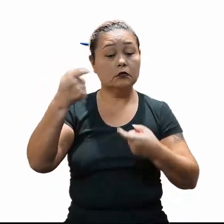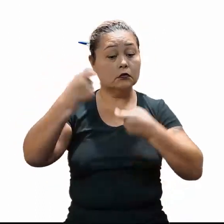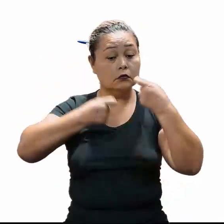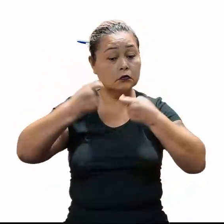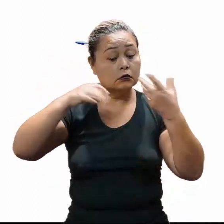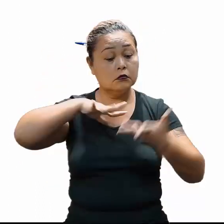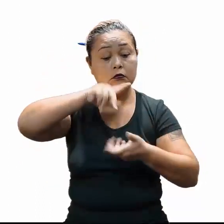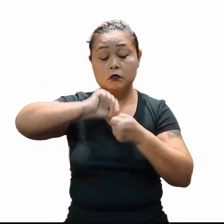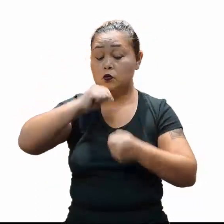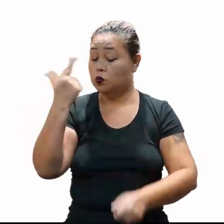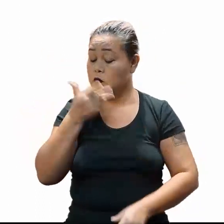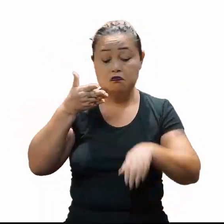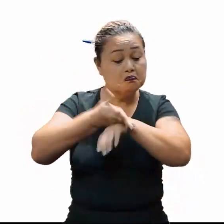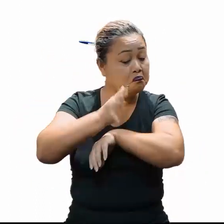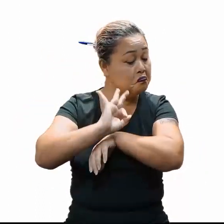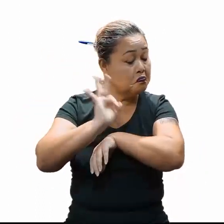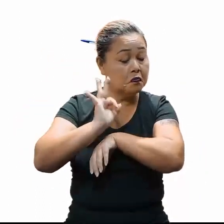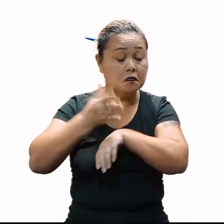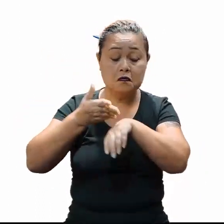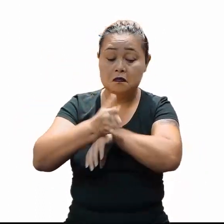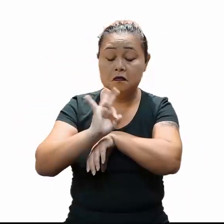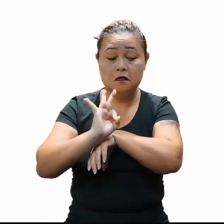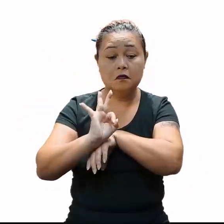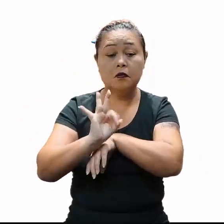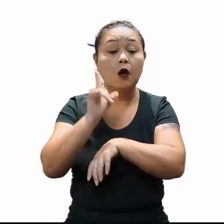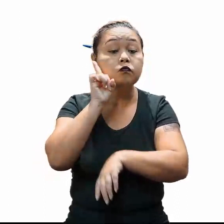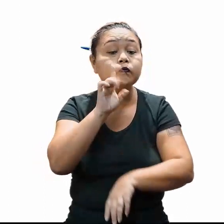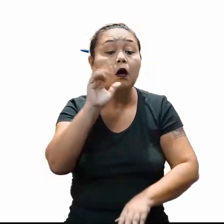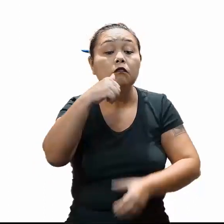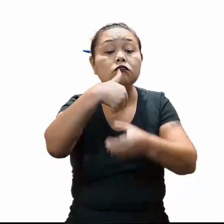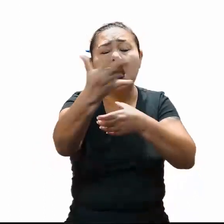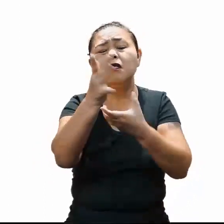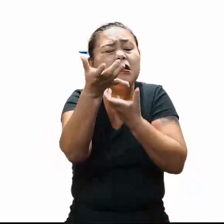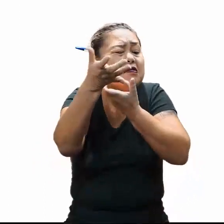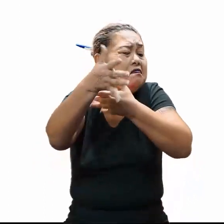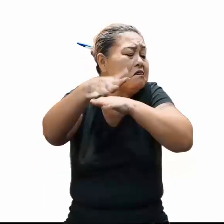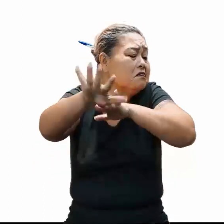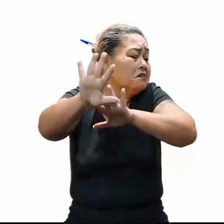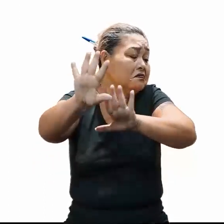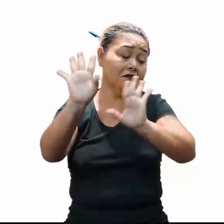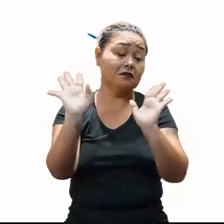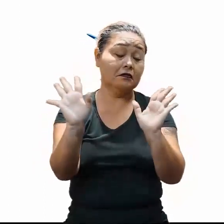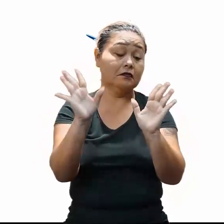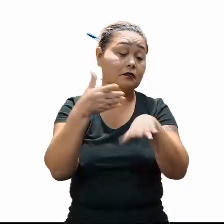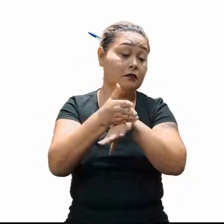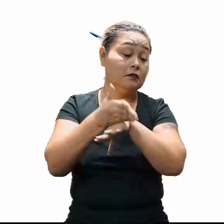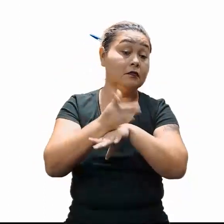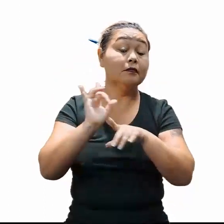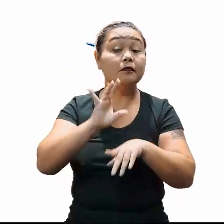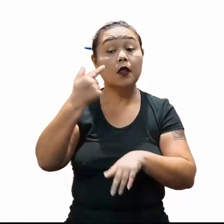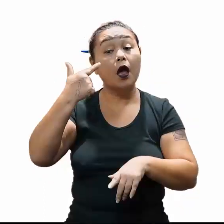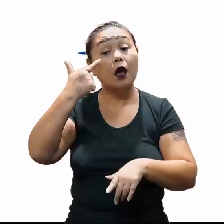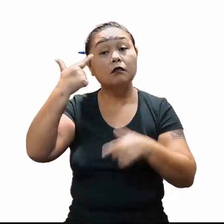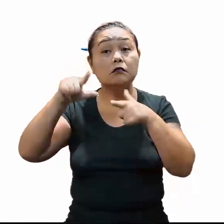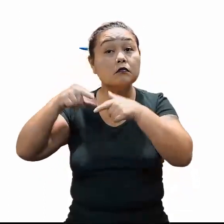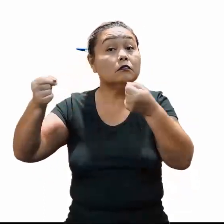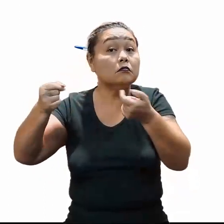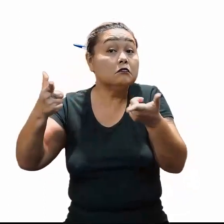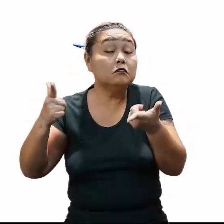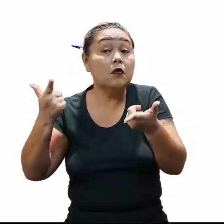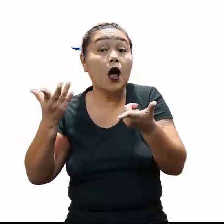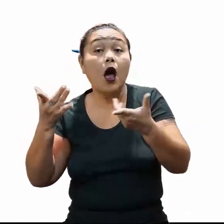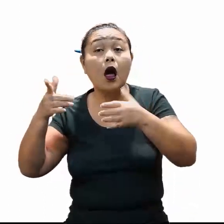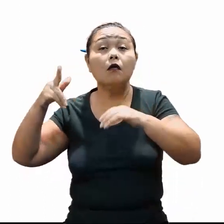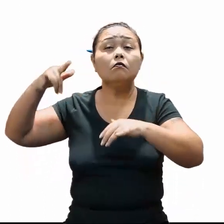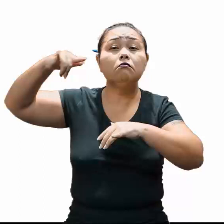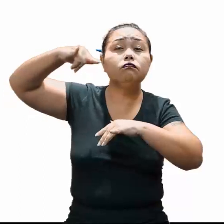Não estavam participando da Segunda Guerra Mundial. Nem queriam participar da Segunda Guerra Mundial. Só que os japoneses vão